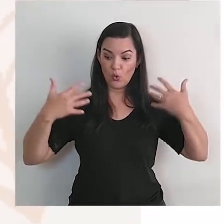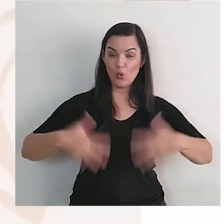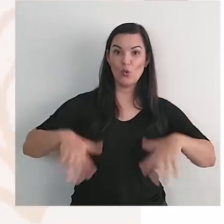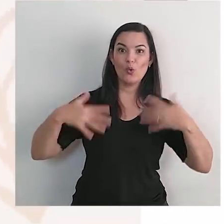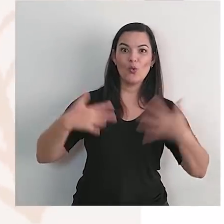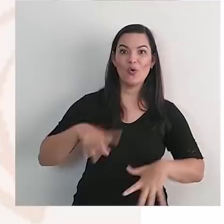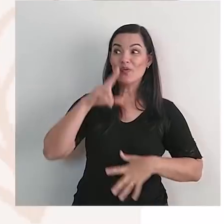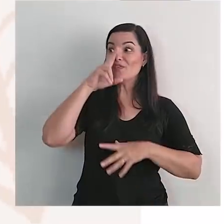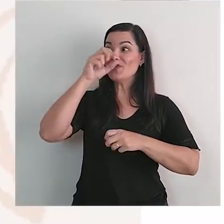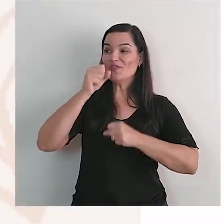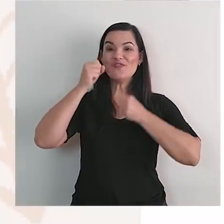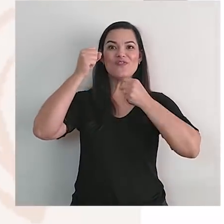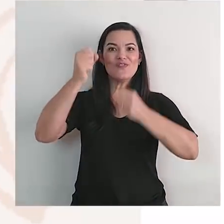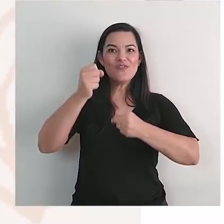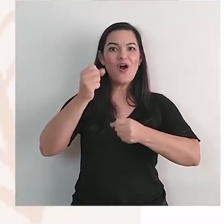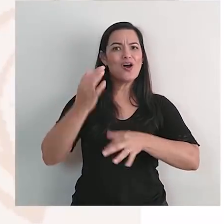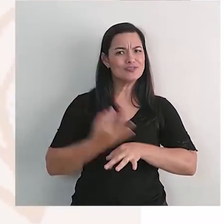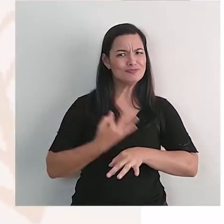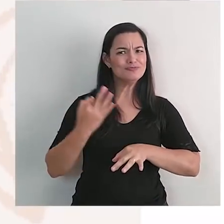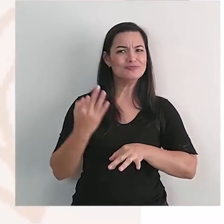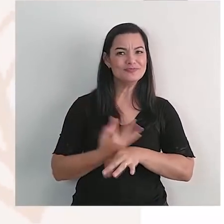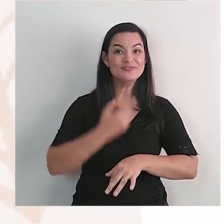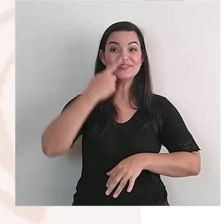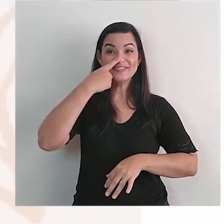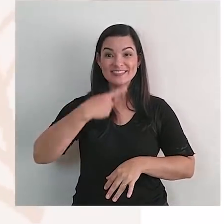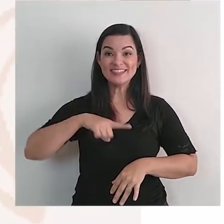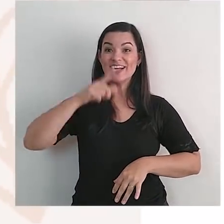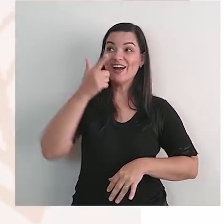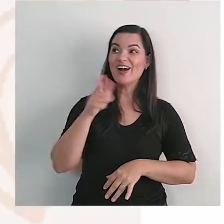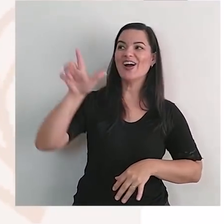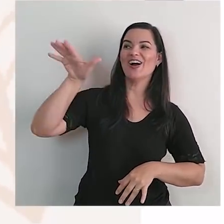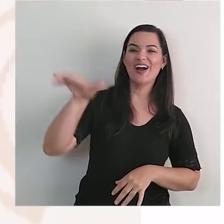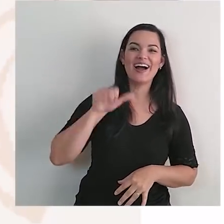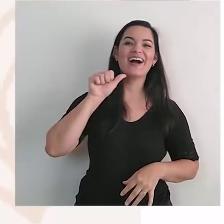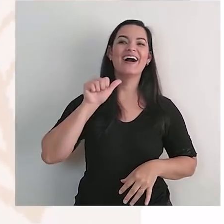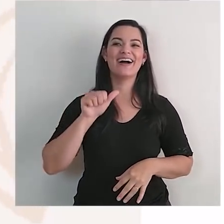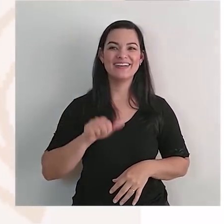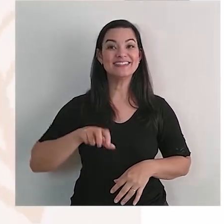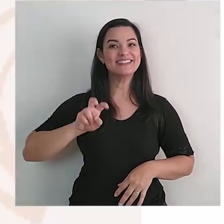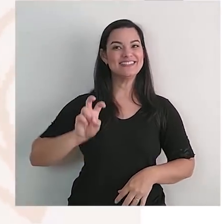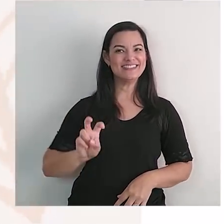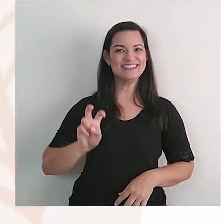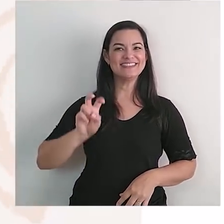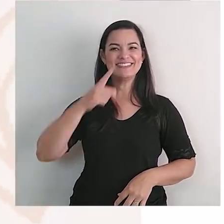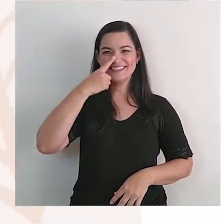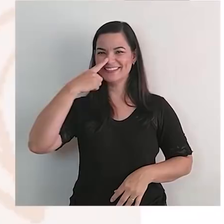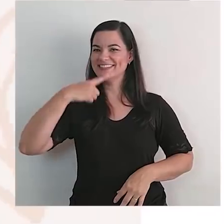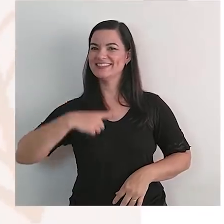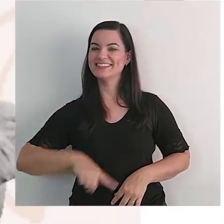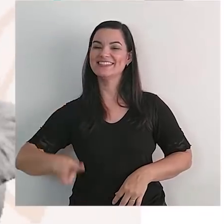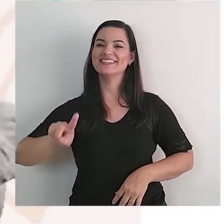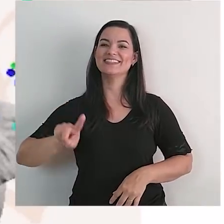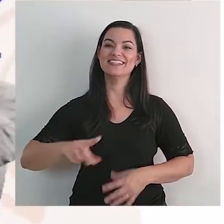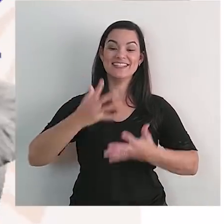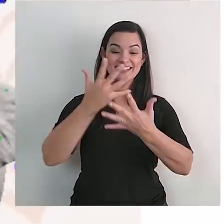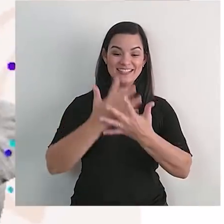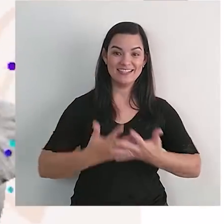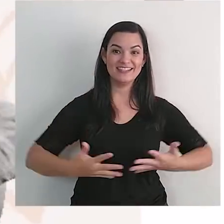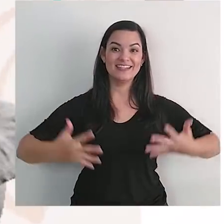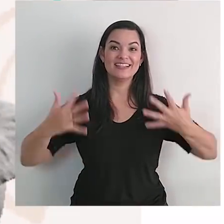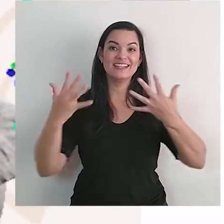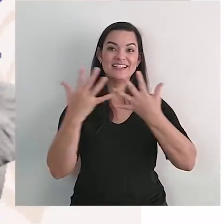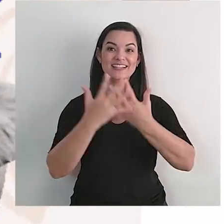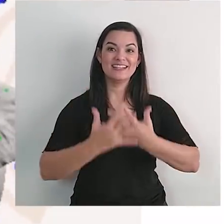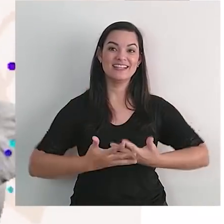teia resistiu, foram chamar outro elefante. 5